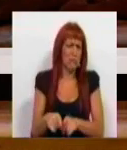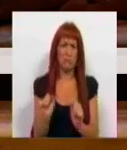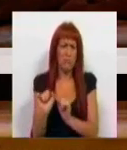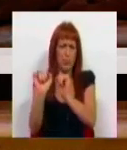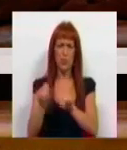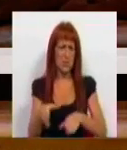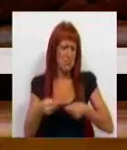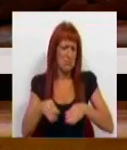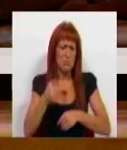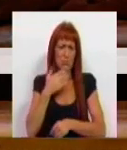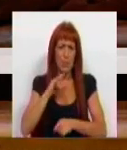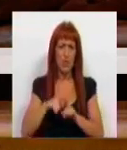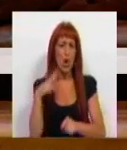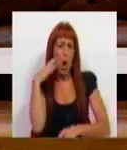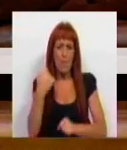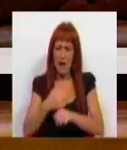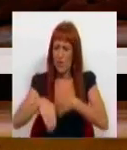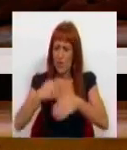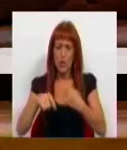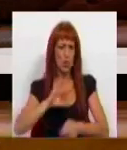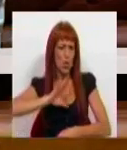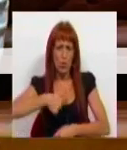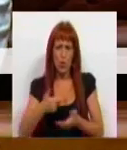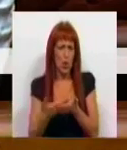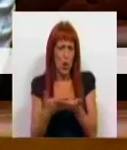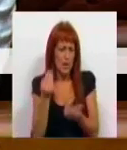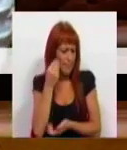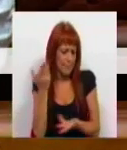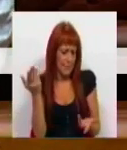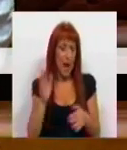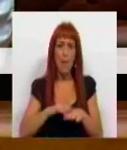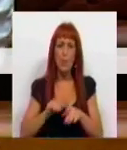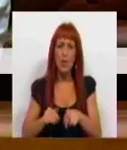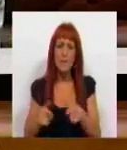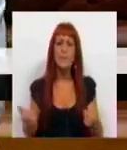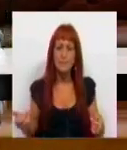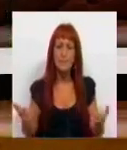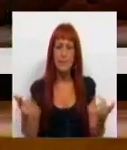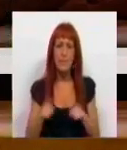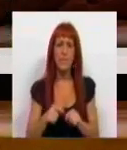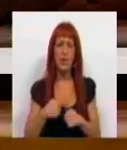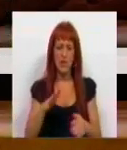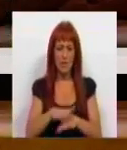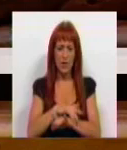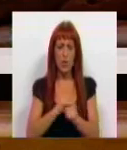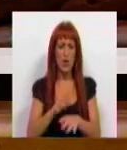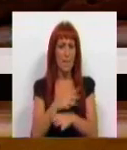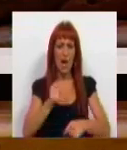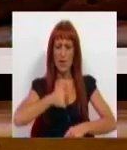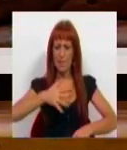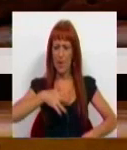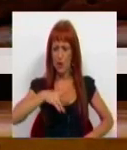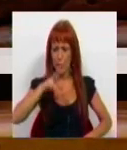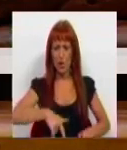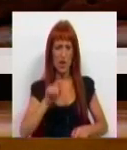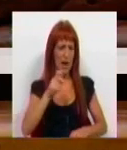partes aceitáveis do normal funcionamento do mundo dos negócios. É por este motivo, aliás, que as administrações das maiores empresas